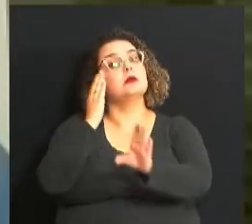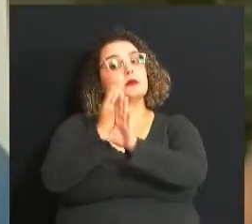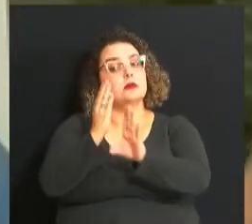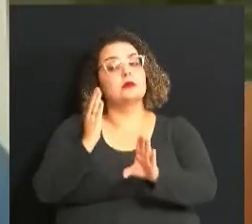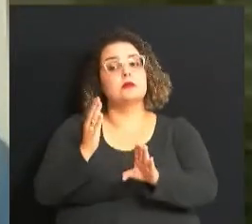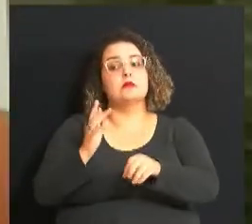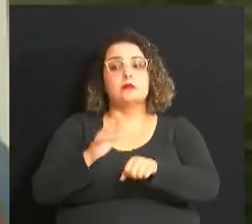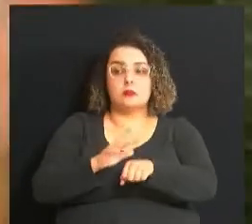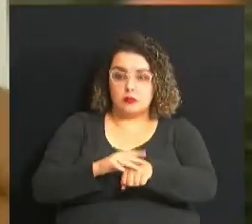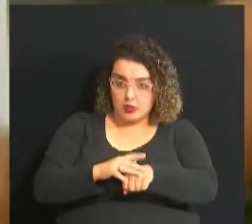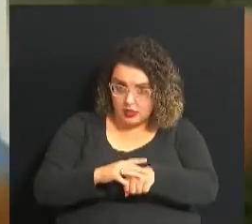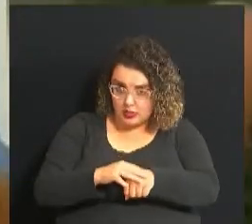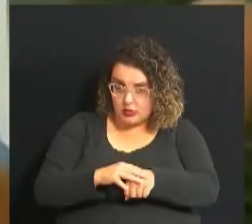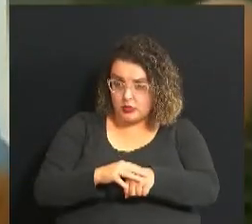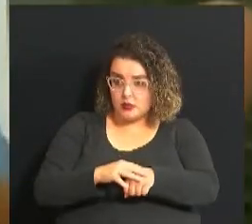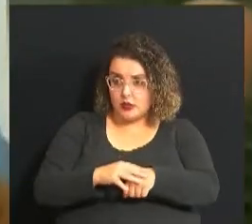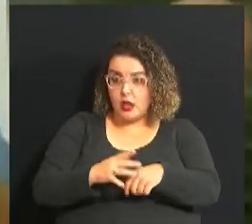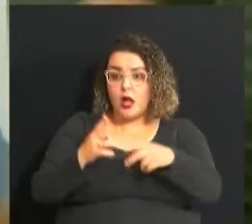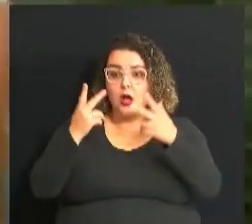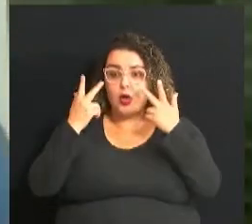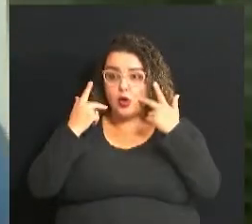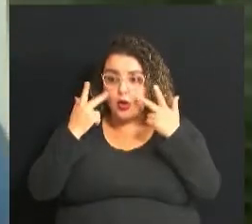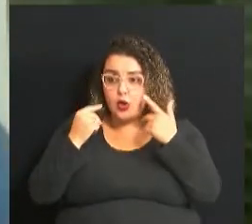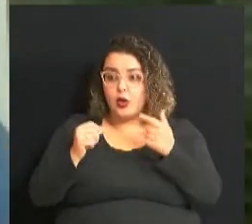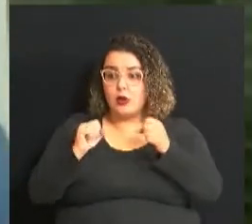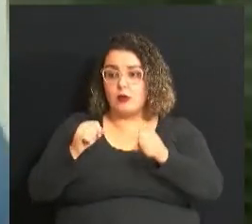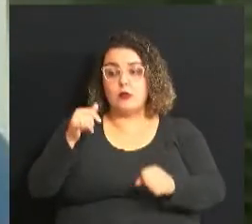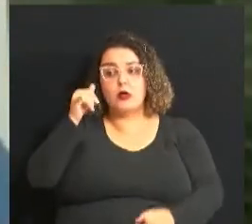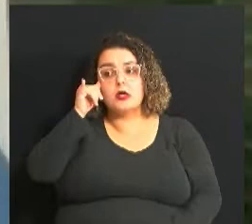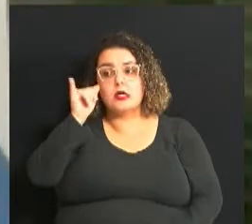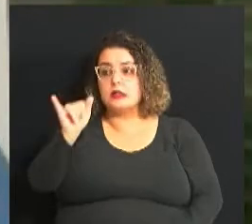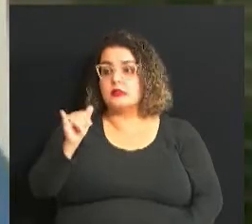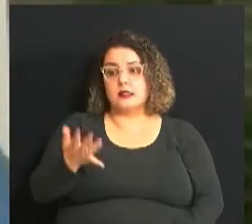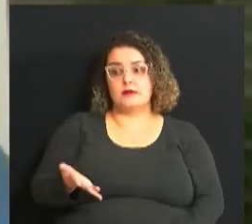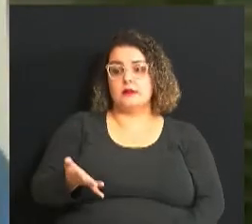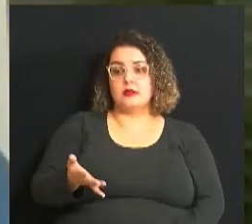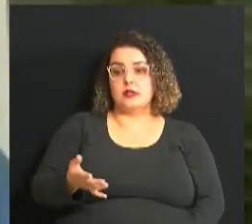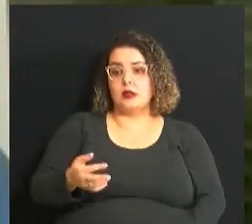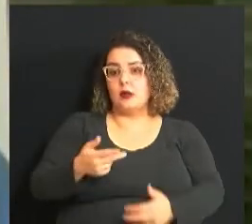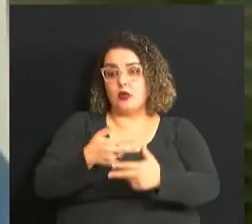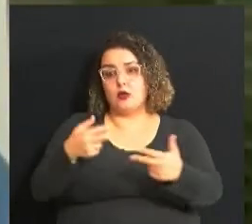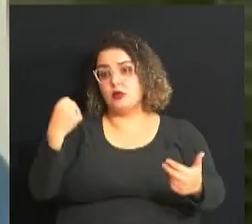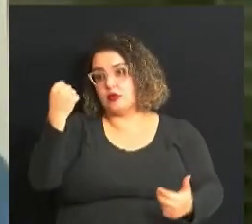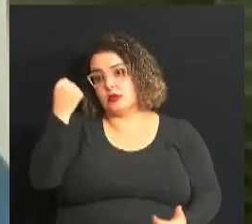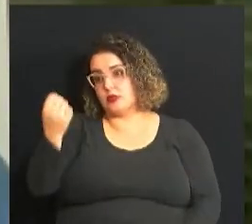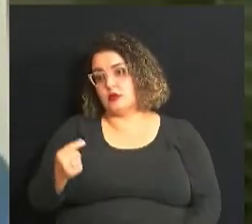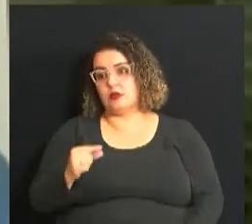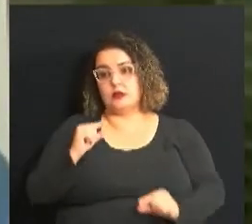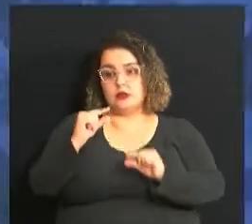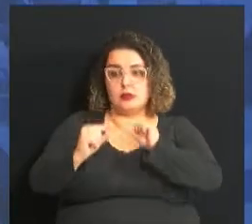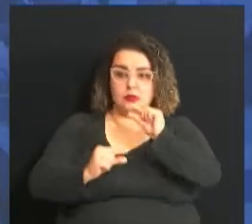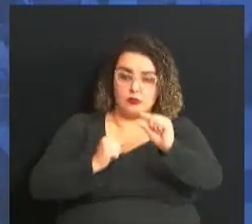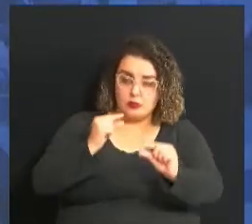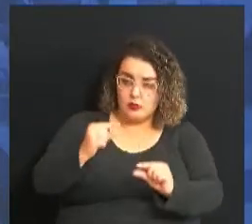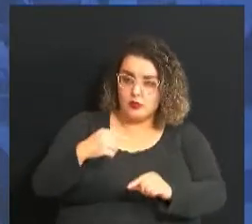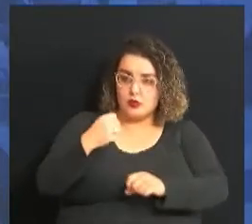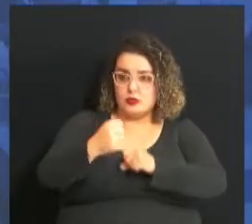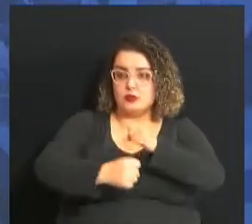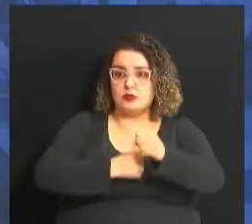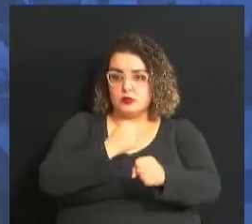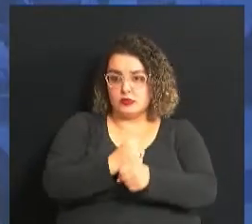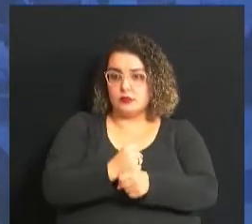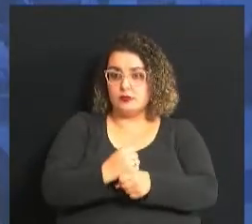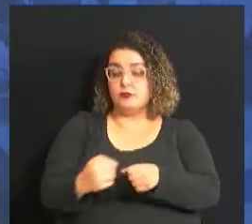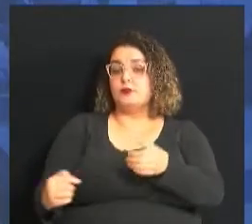mais comuns, que você possa evitar algo grave depois de alguns poucos anos. Doutor, mais perguntas